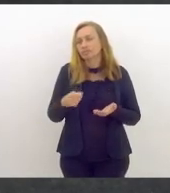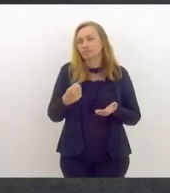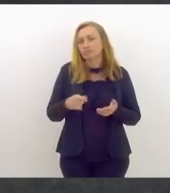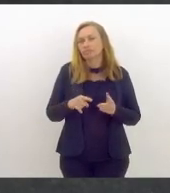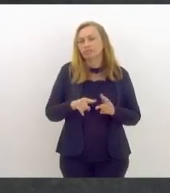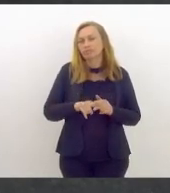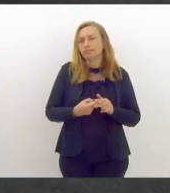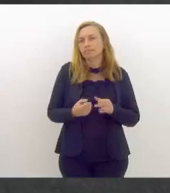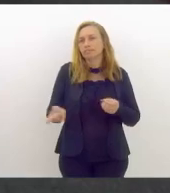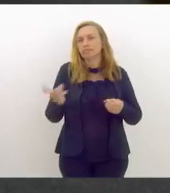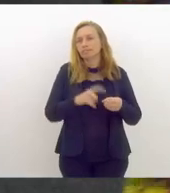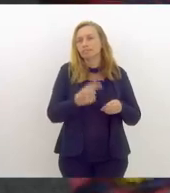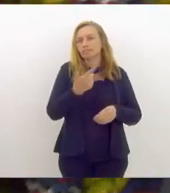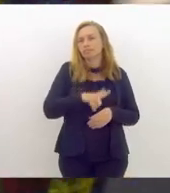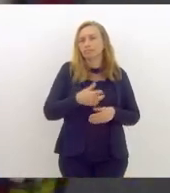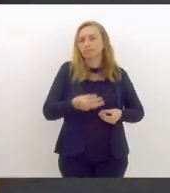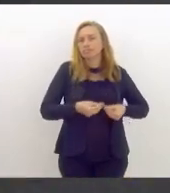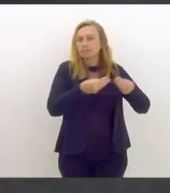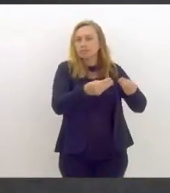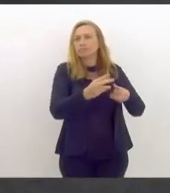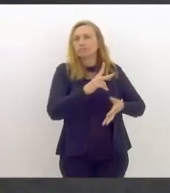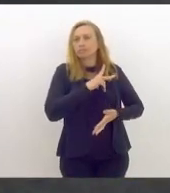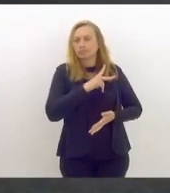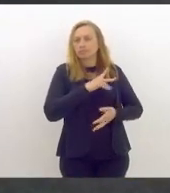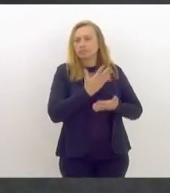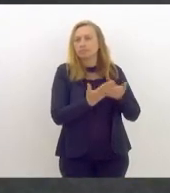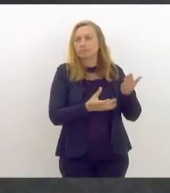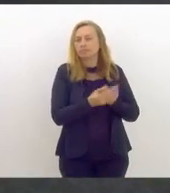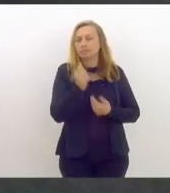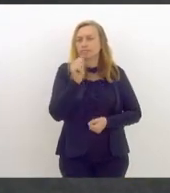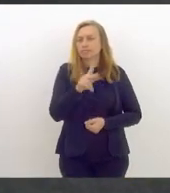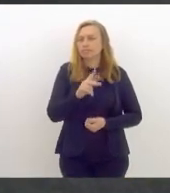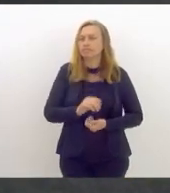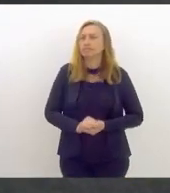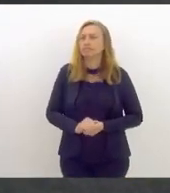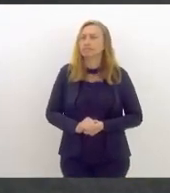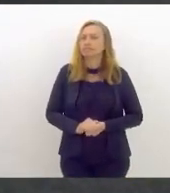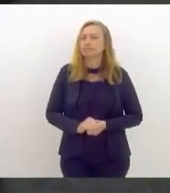outra vez. Eu vou lhe levar pessoalmente em mãos. Ok.